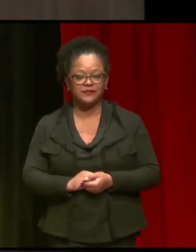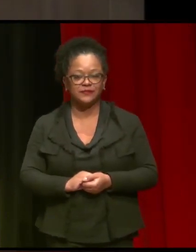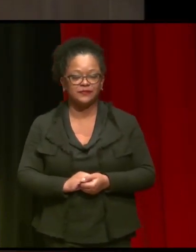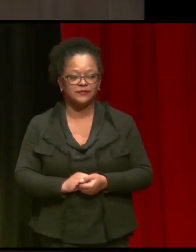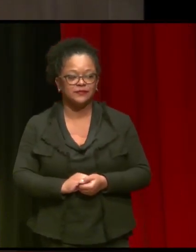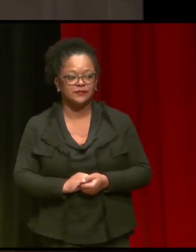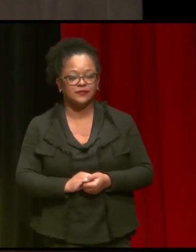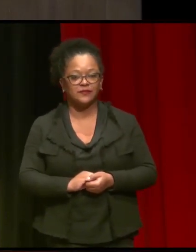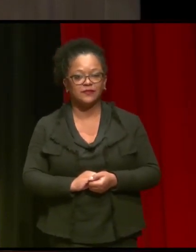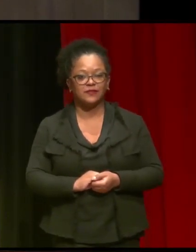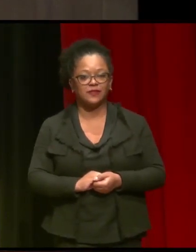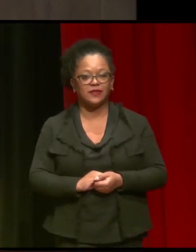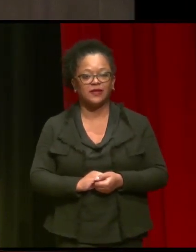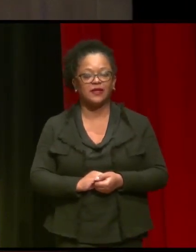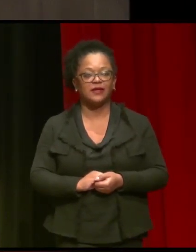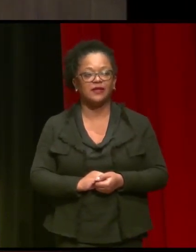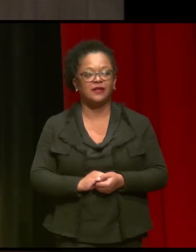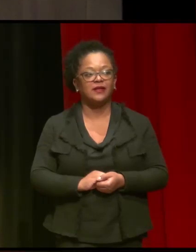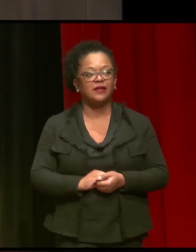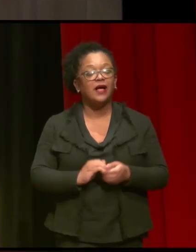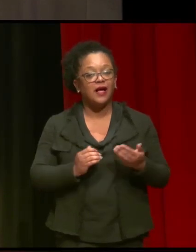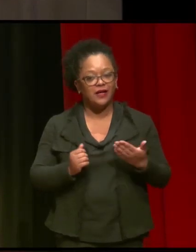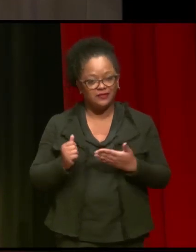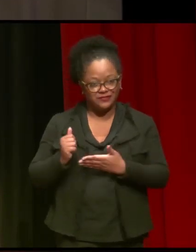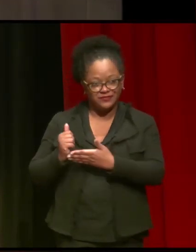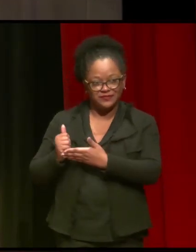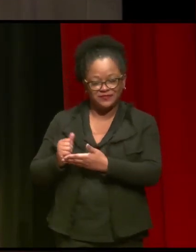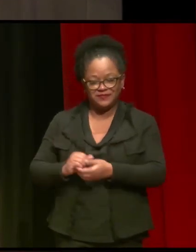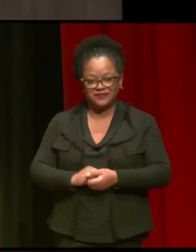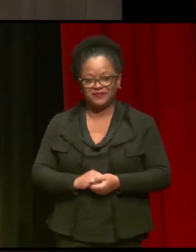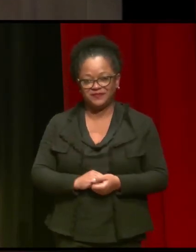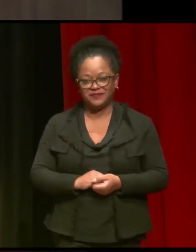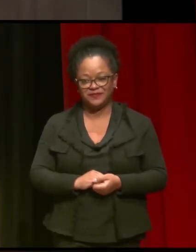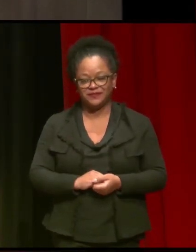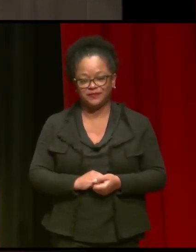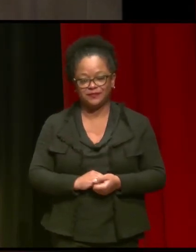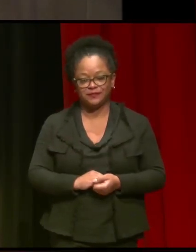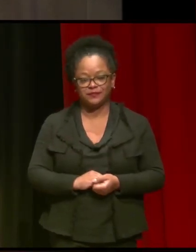Qual é? Ah, não, o pessoal vem aqui falar agora, né? Então tá.